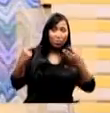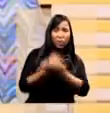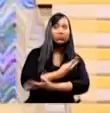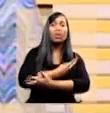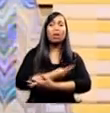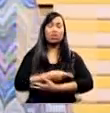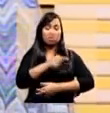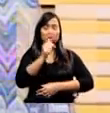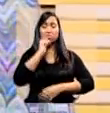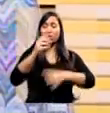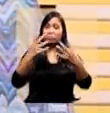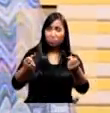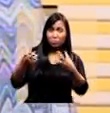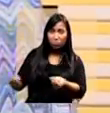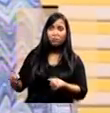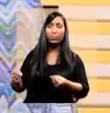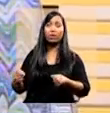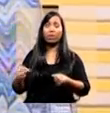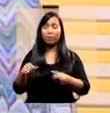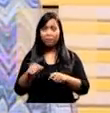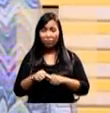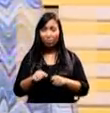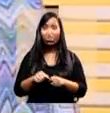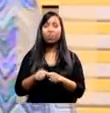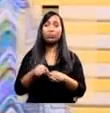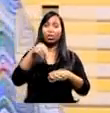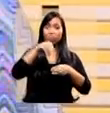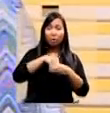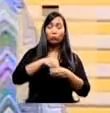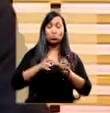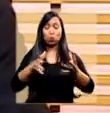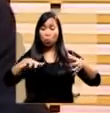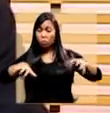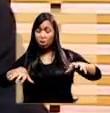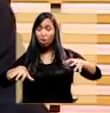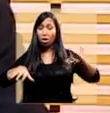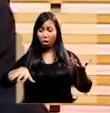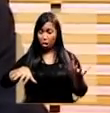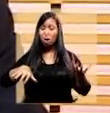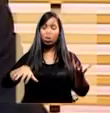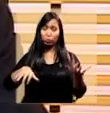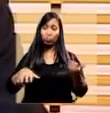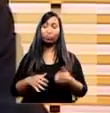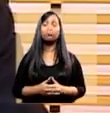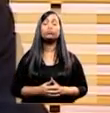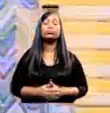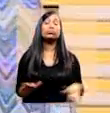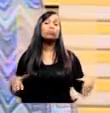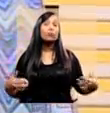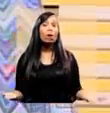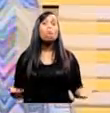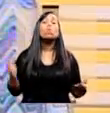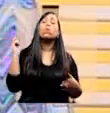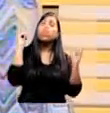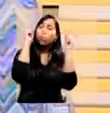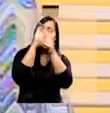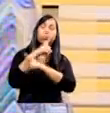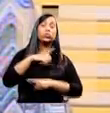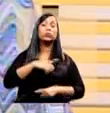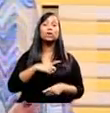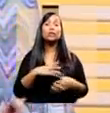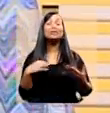Essas decisões são tomadas no Congresso, no Parlamento, pelos homens. Né? Então, é